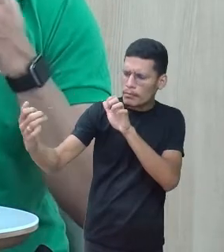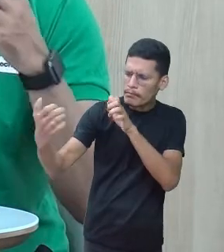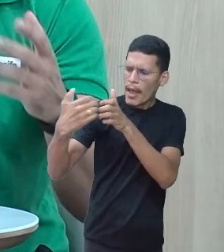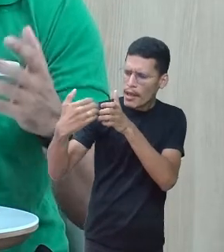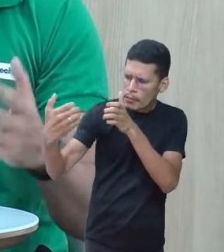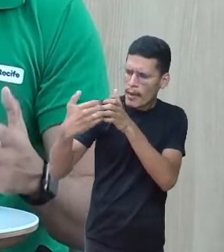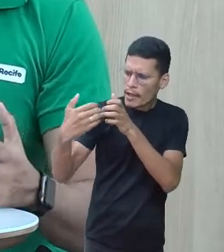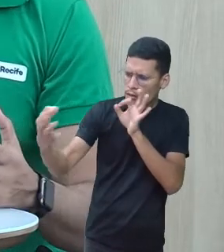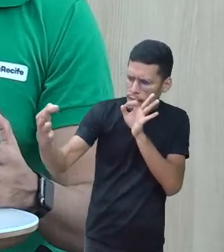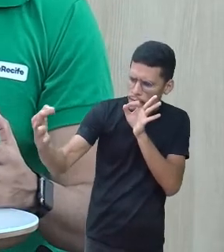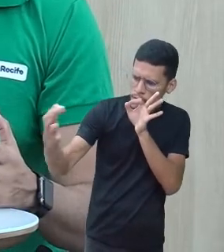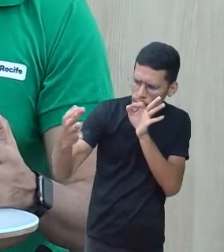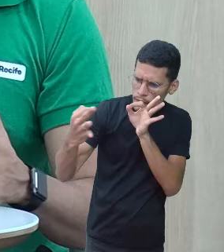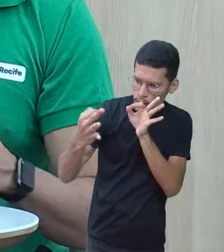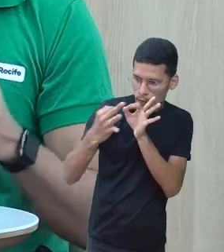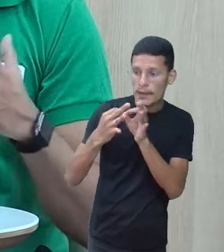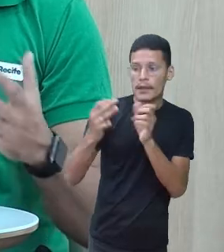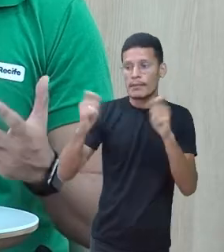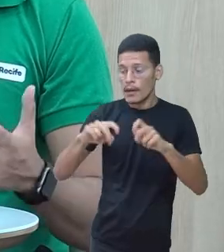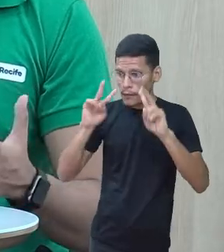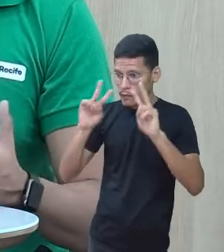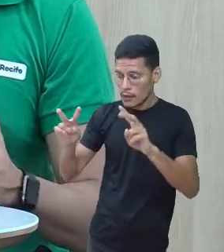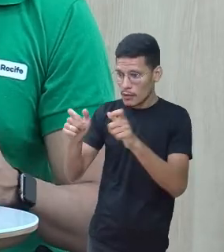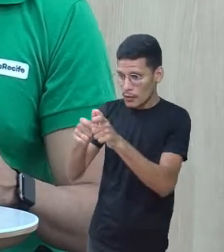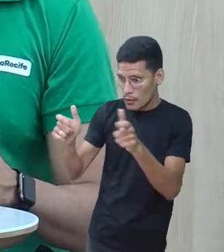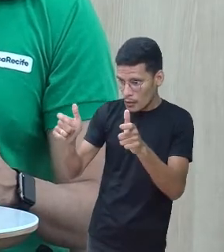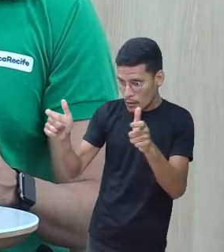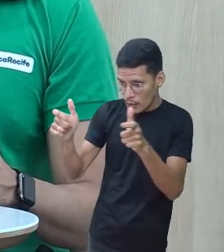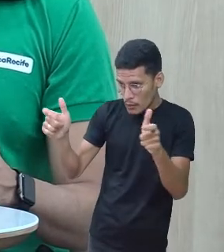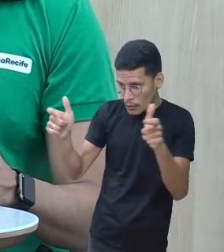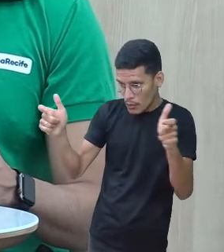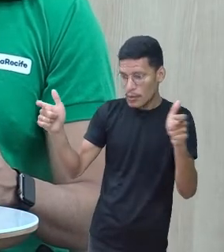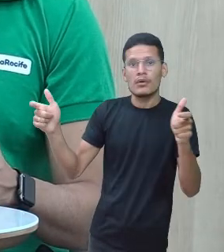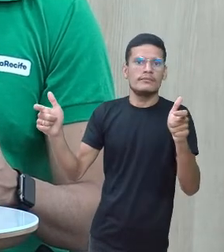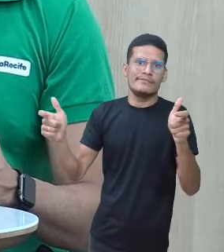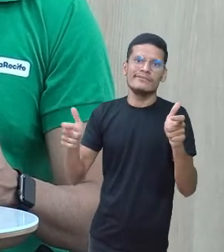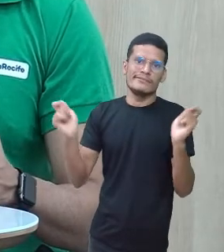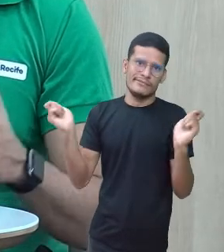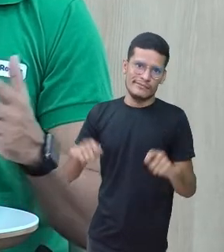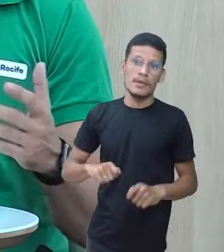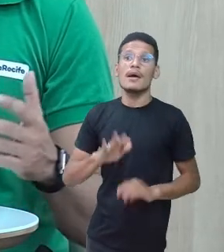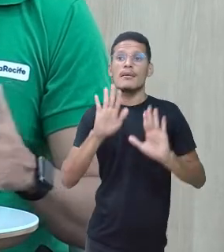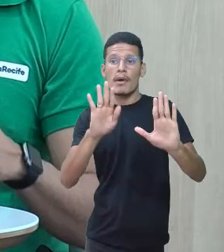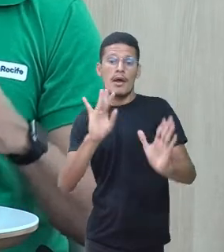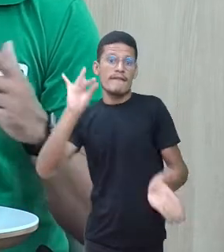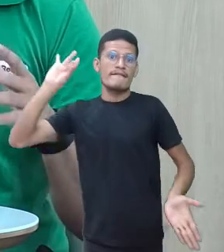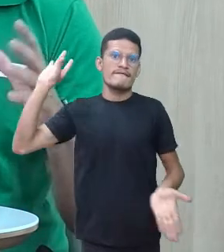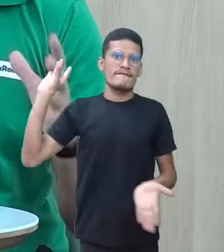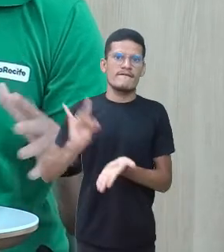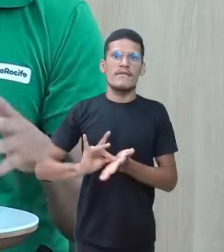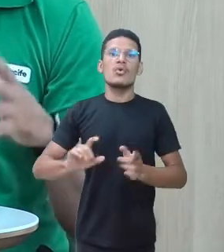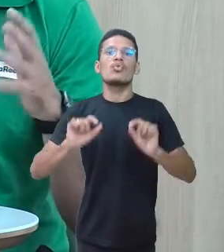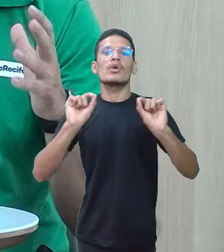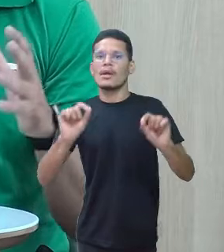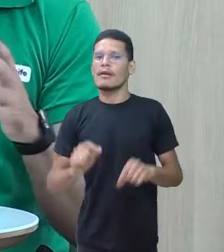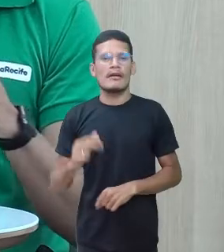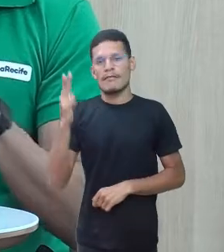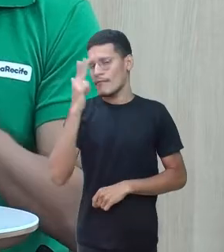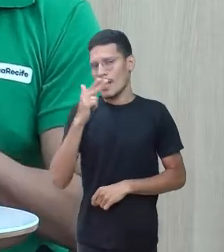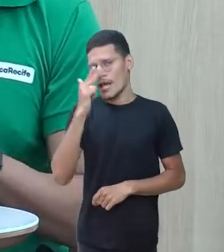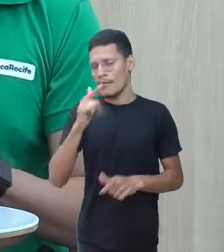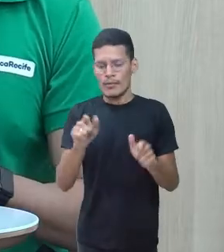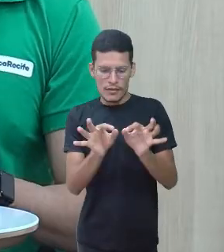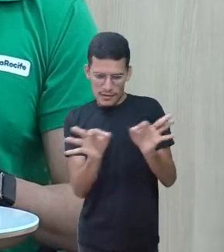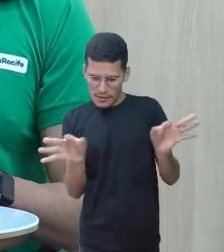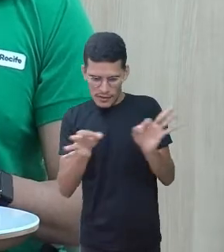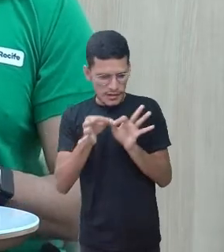à sua visão, ele vai aumentando de tamanho, né? Mas na realidade aquilo ali era o mesmo tamanho, ele está só se